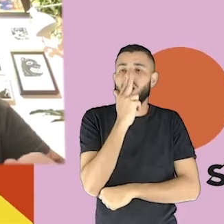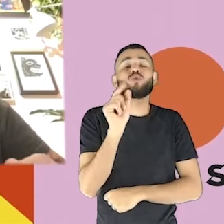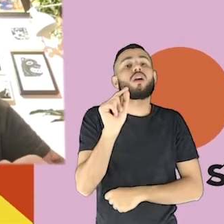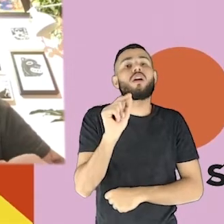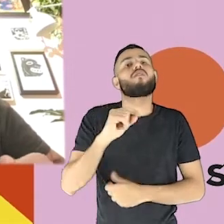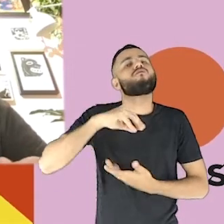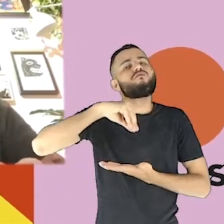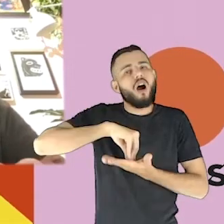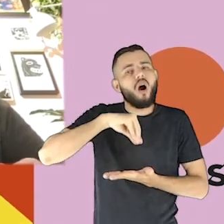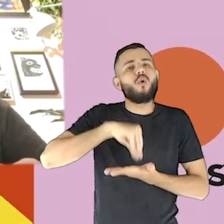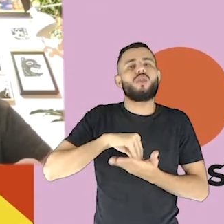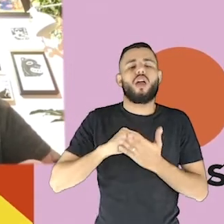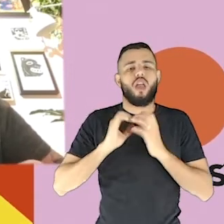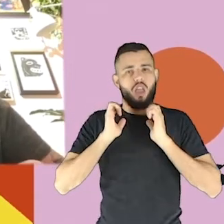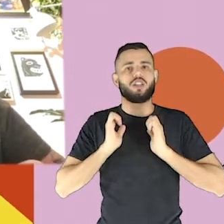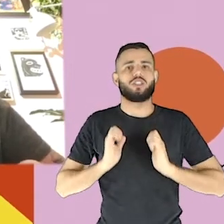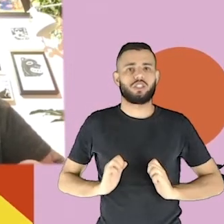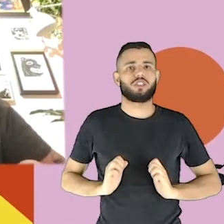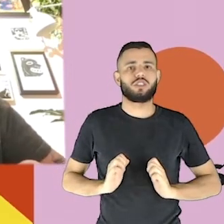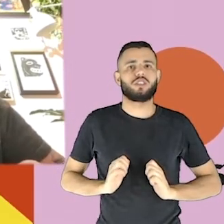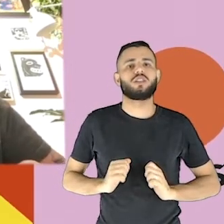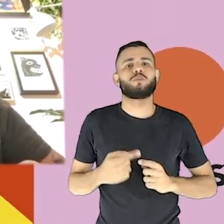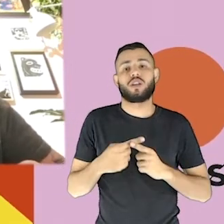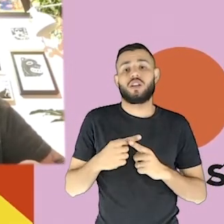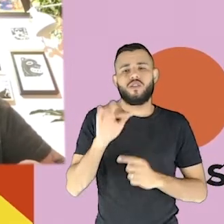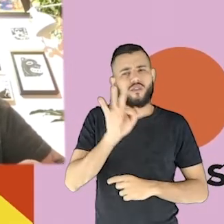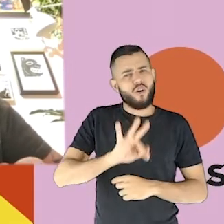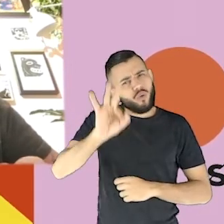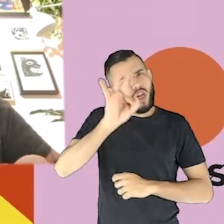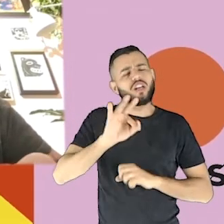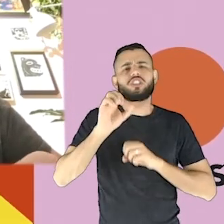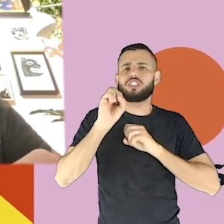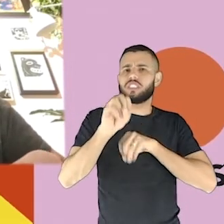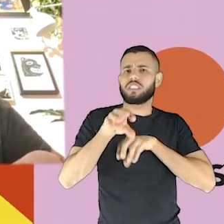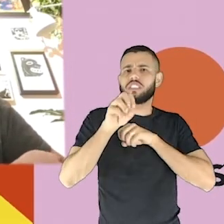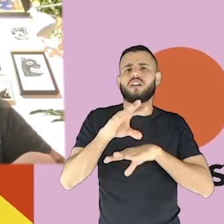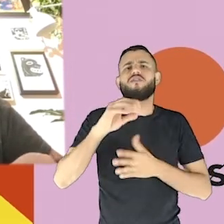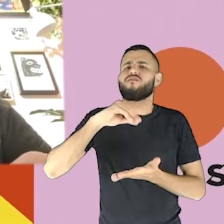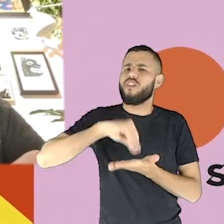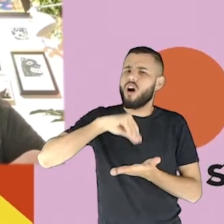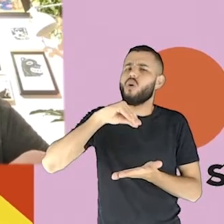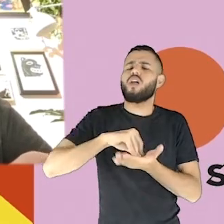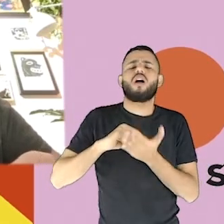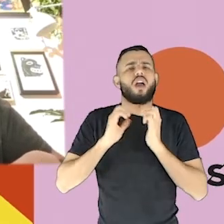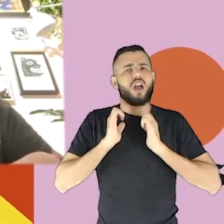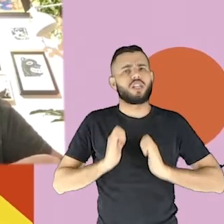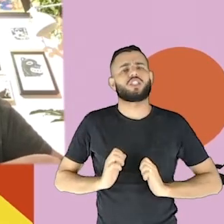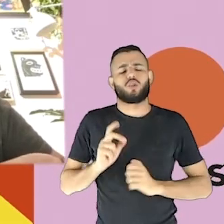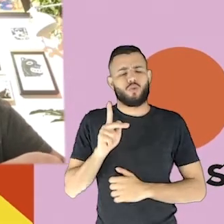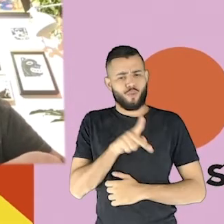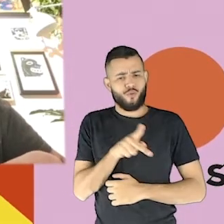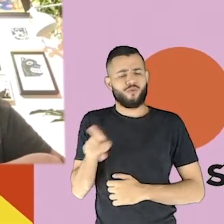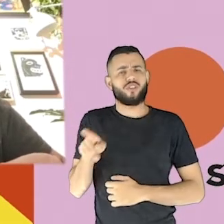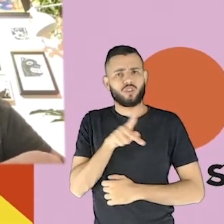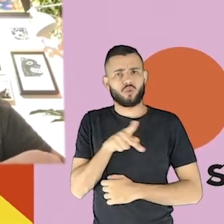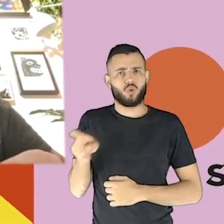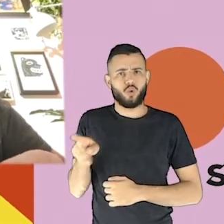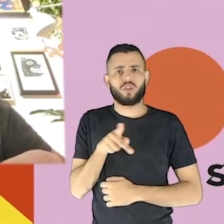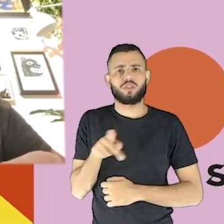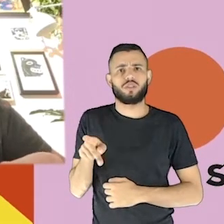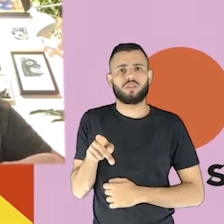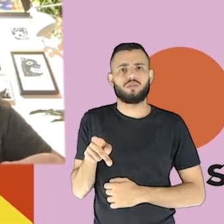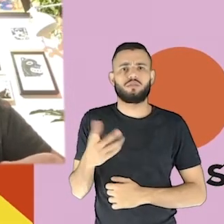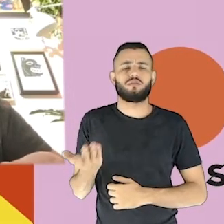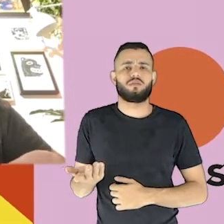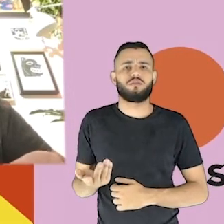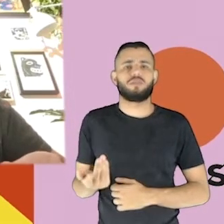tem falta ética no como o Cris falou, que isso é ensinado na faculdade, né? falta muita ética das professoras e professores, do